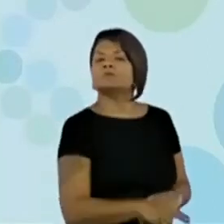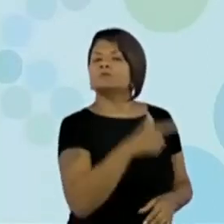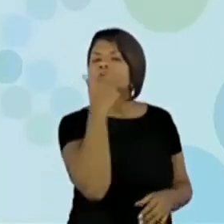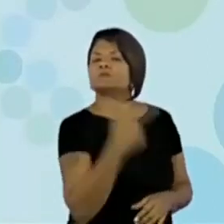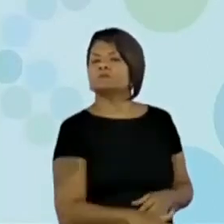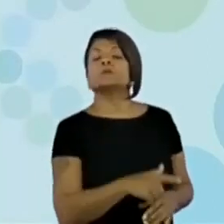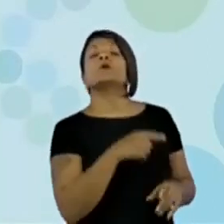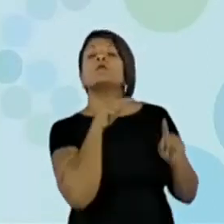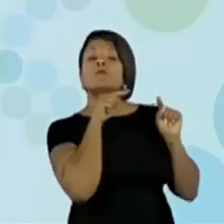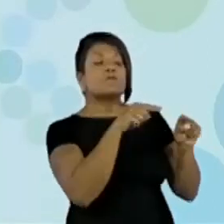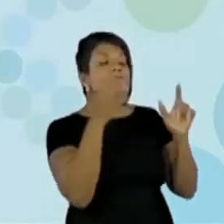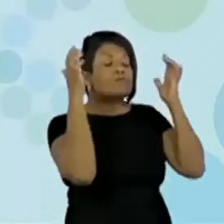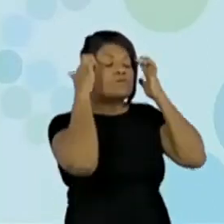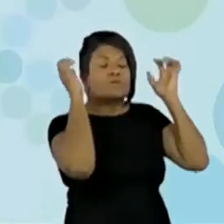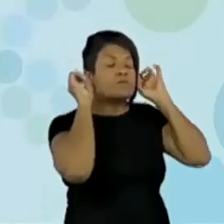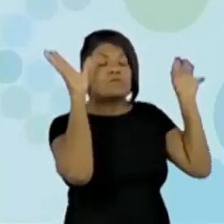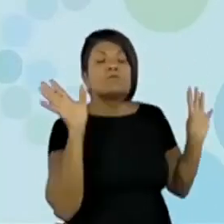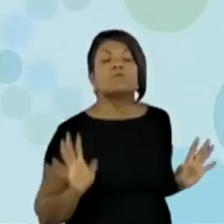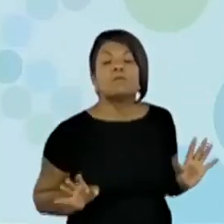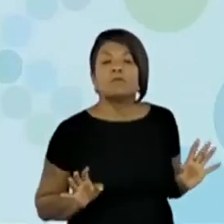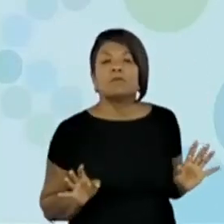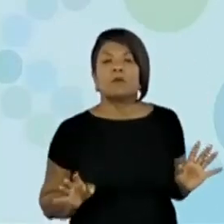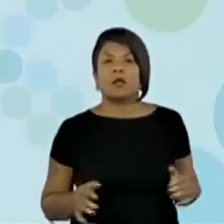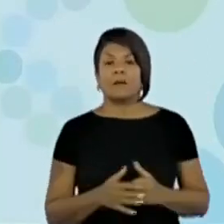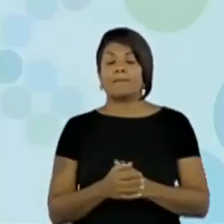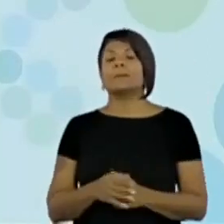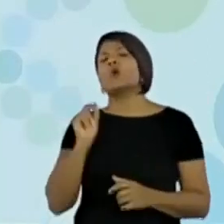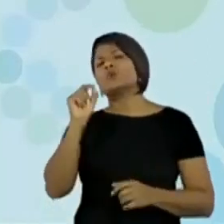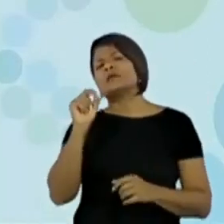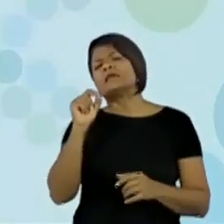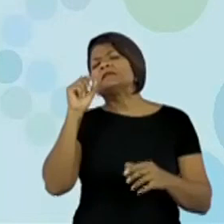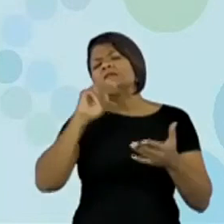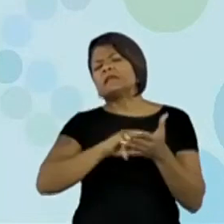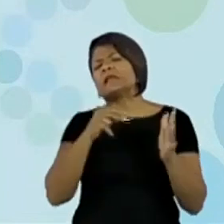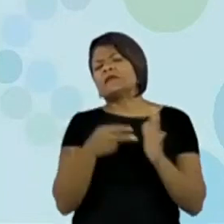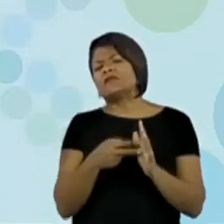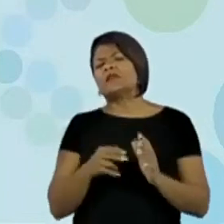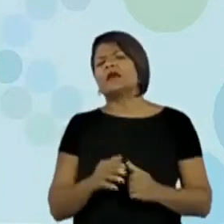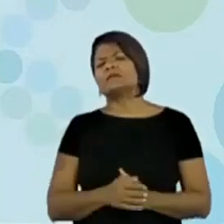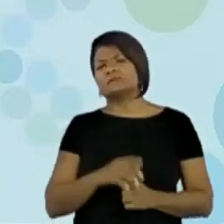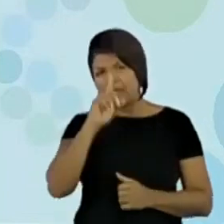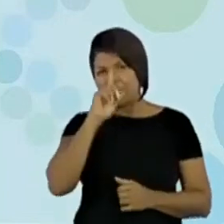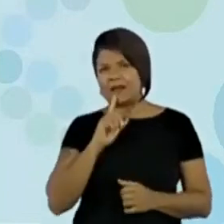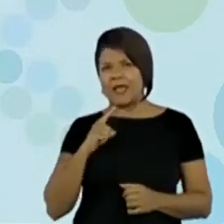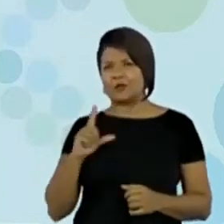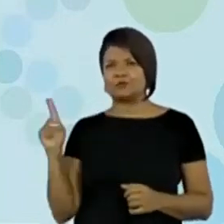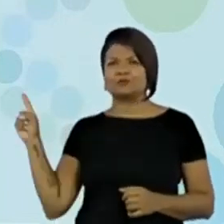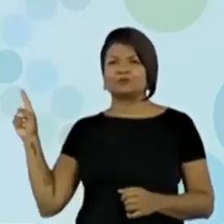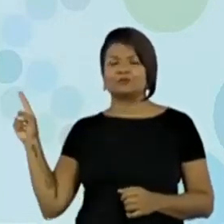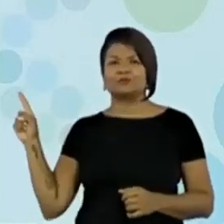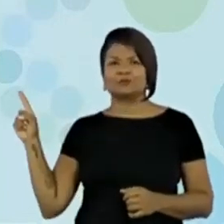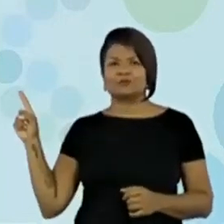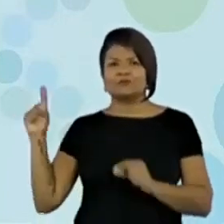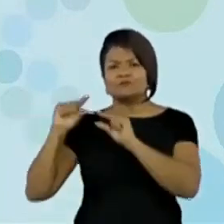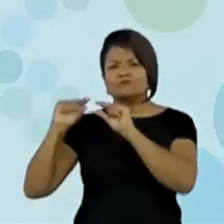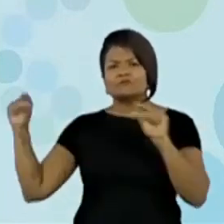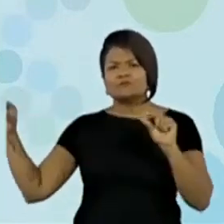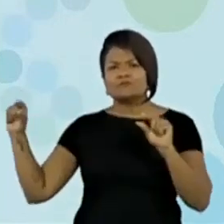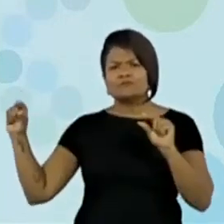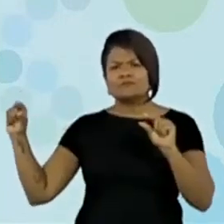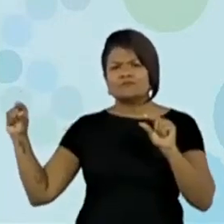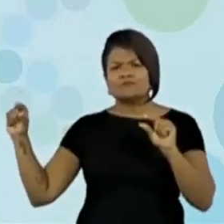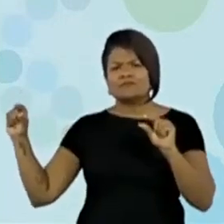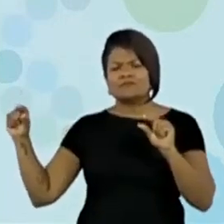sempre que me der na cabeça. O que significa essa expressão aqui, gente? que me der na cabeça. O